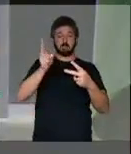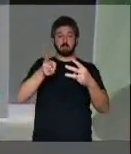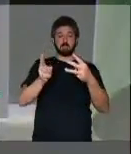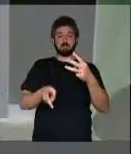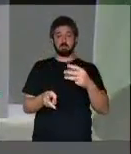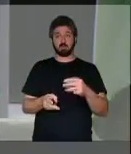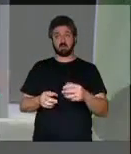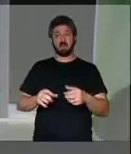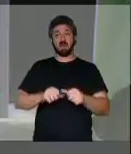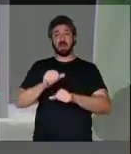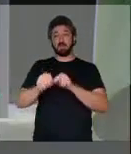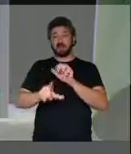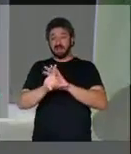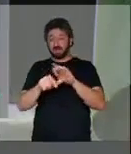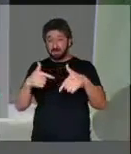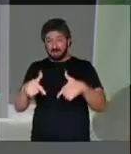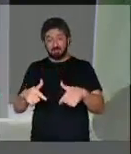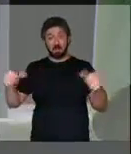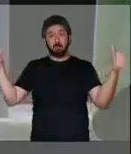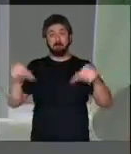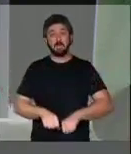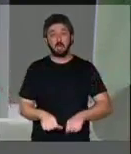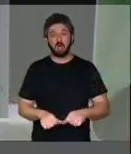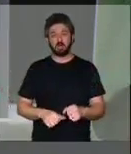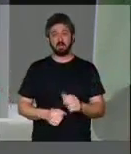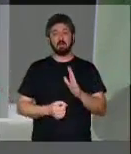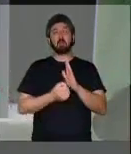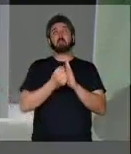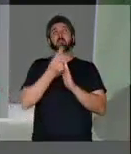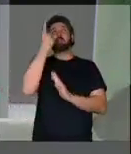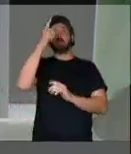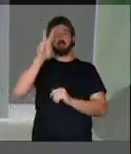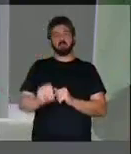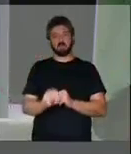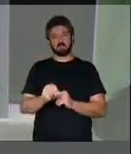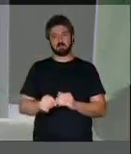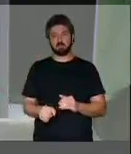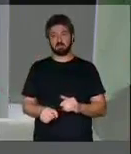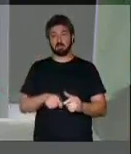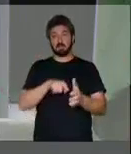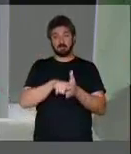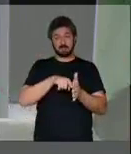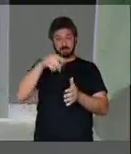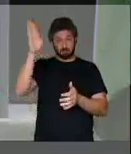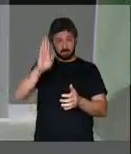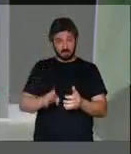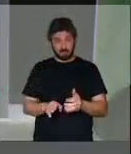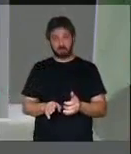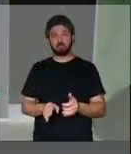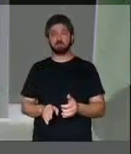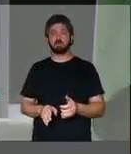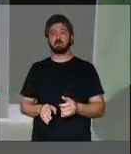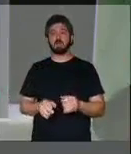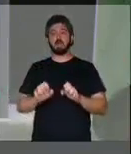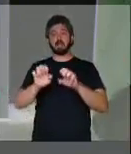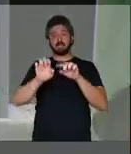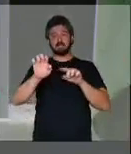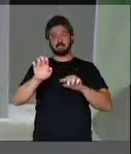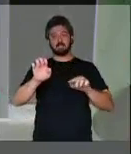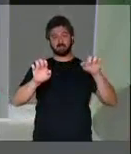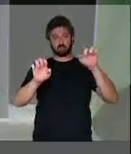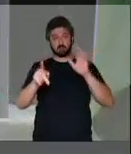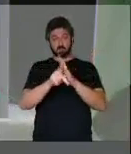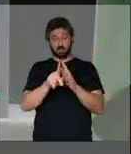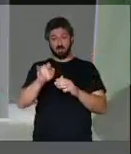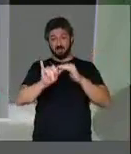trabalhista piorou o panorama do trabalho. Pela primeira vez na série histórica pesquisada nesse país, o índice